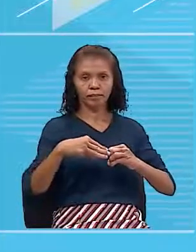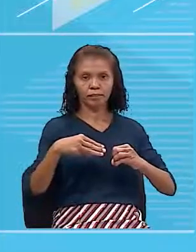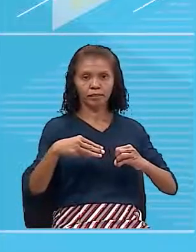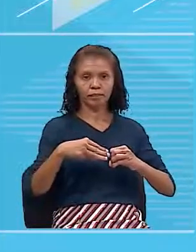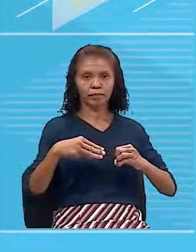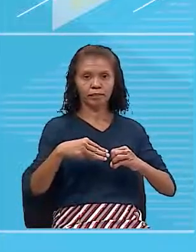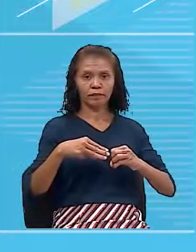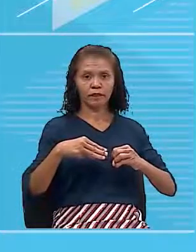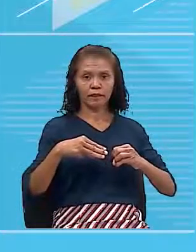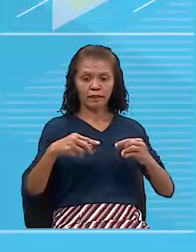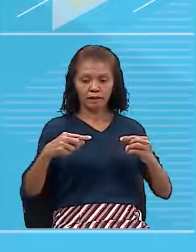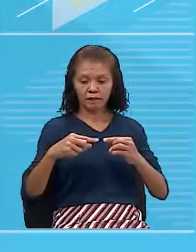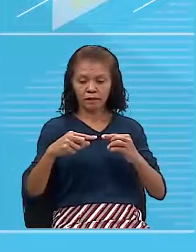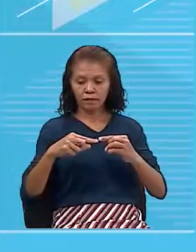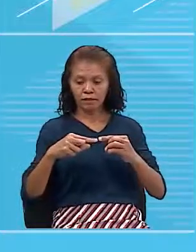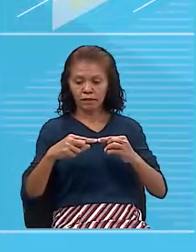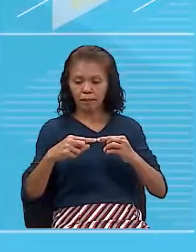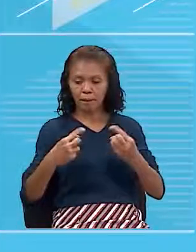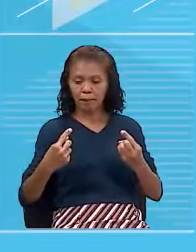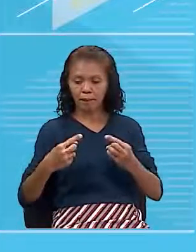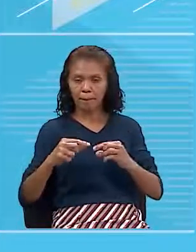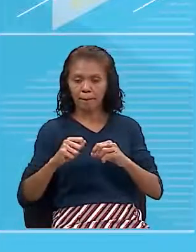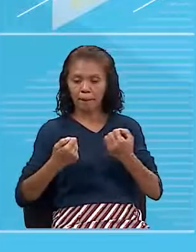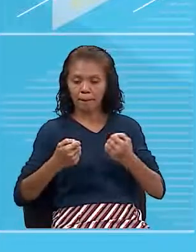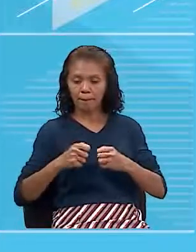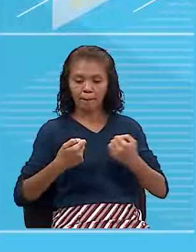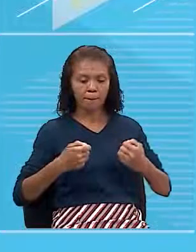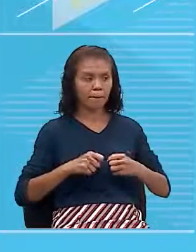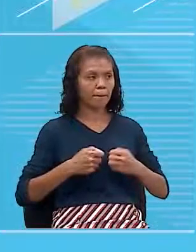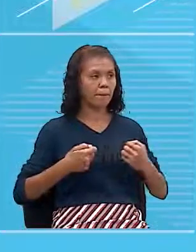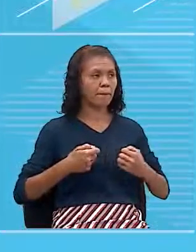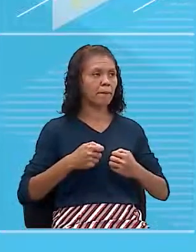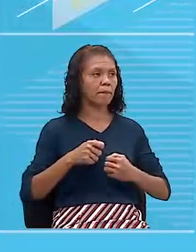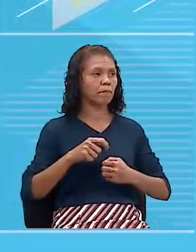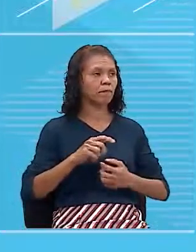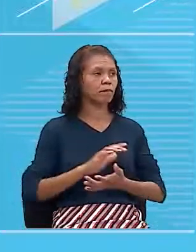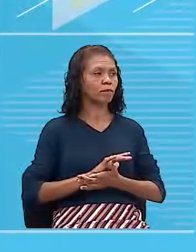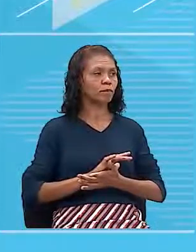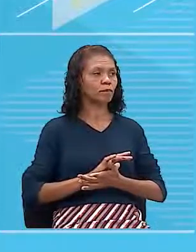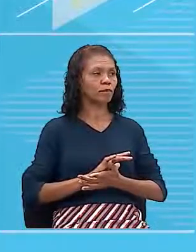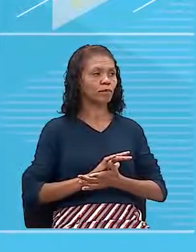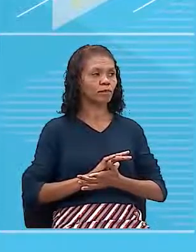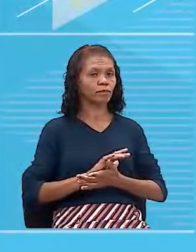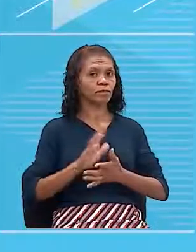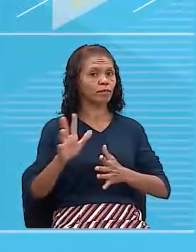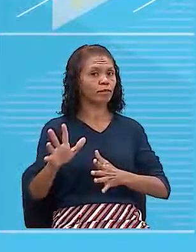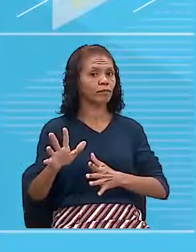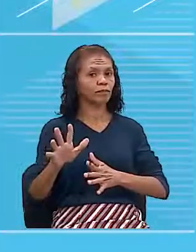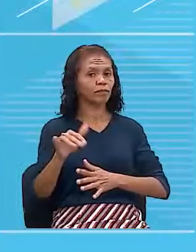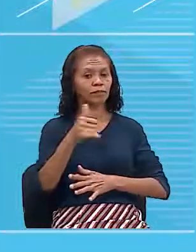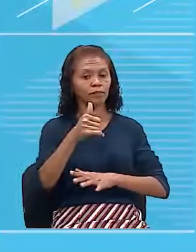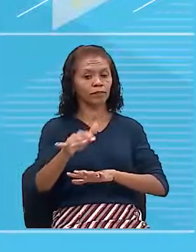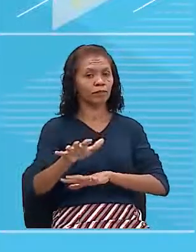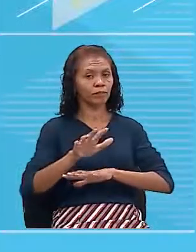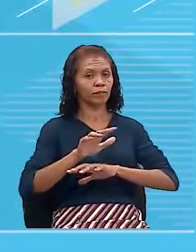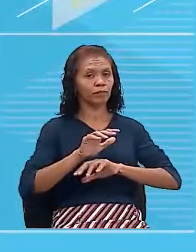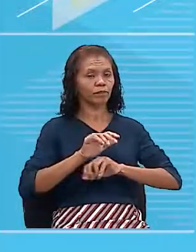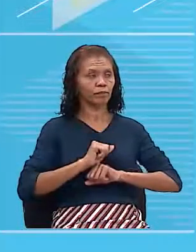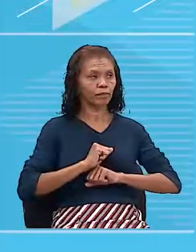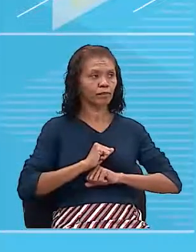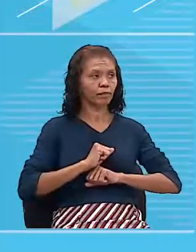ligações elas vão transferir a energia que absorveram e